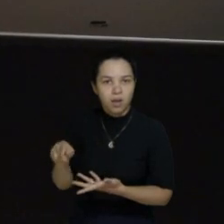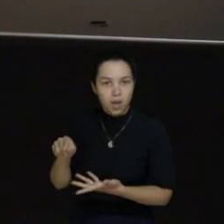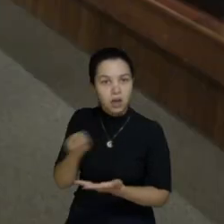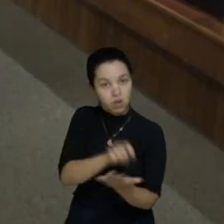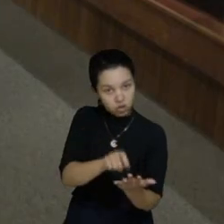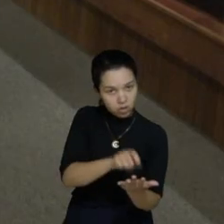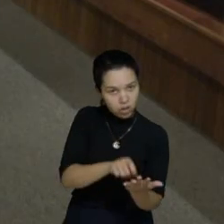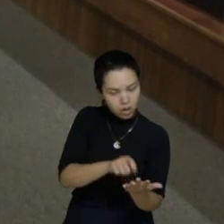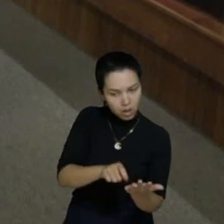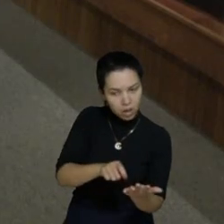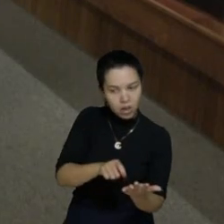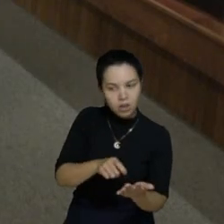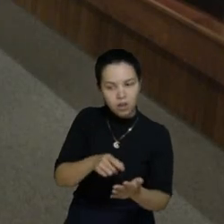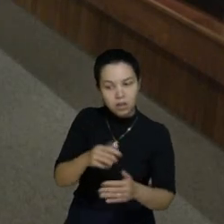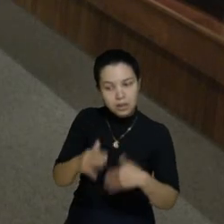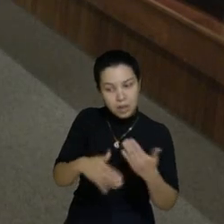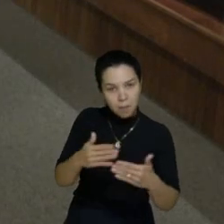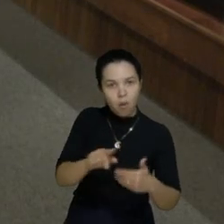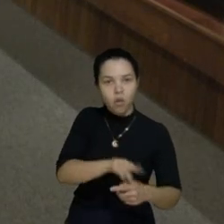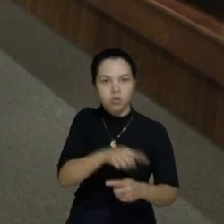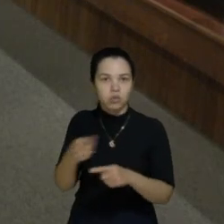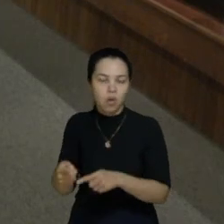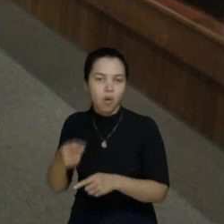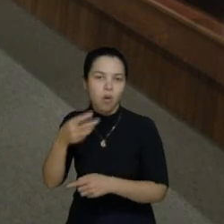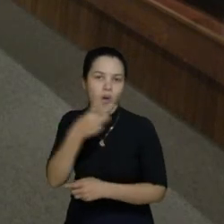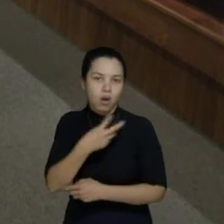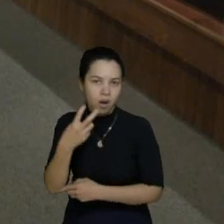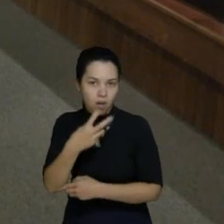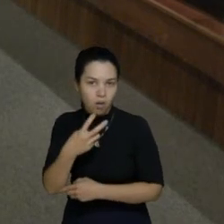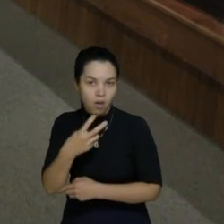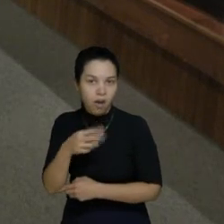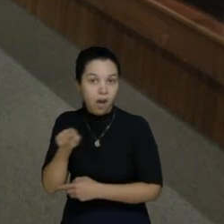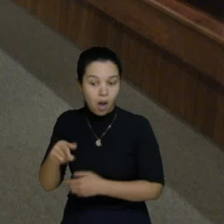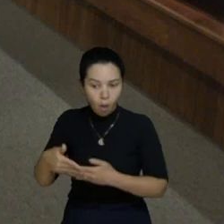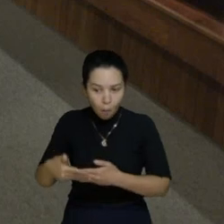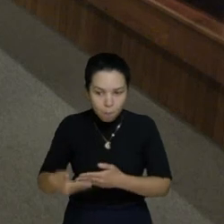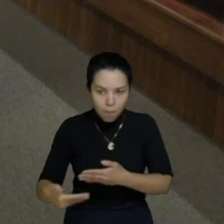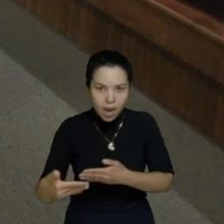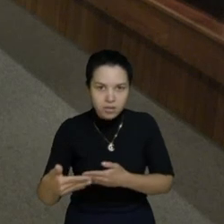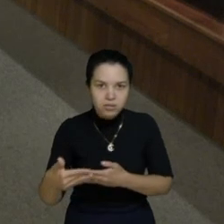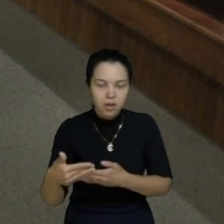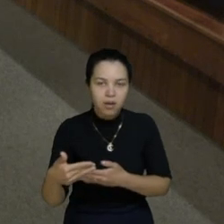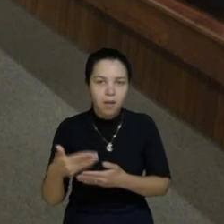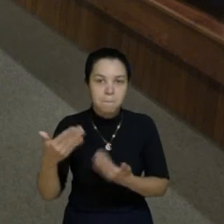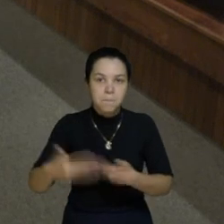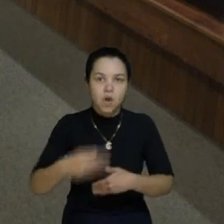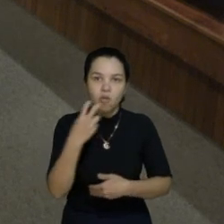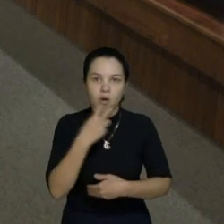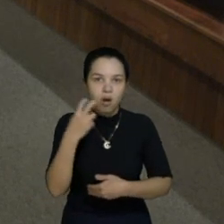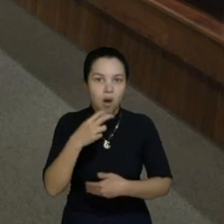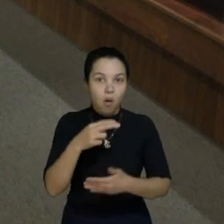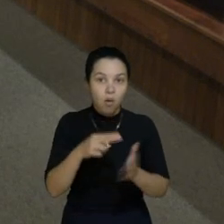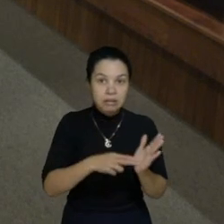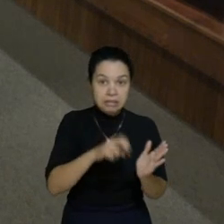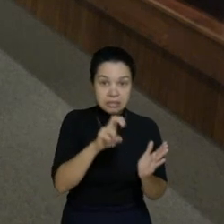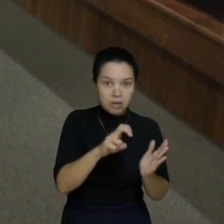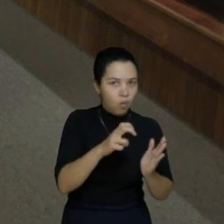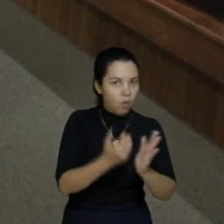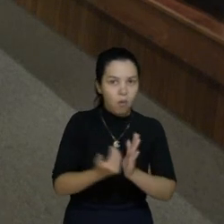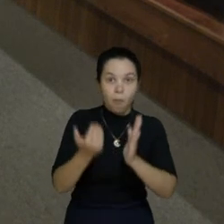do que ele consegue e depois ela entra com o oral quando ela entra com a prova oral o que que aconteceu com a nota dele foi de cinco para